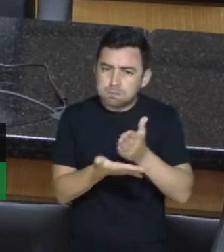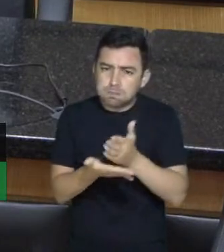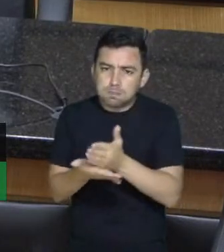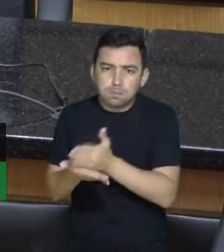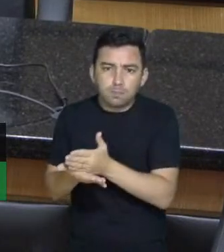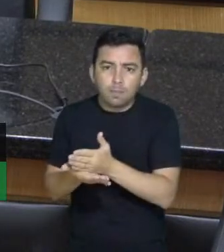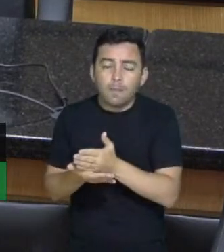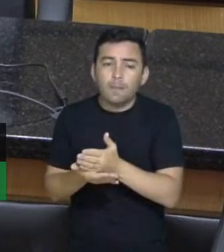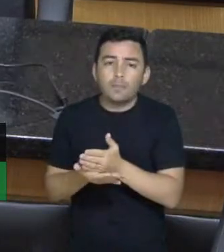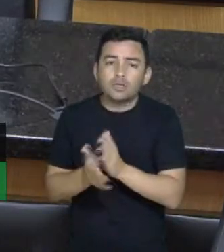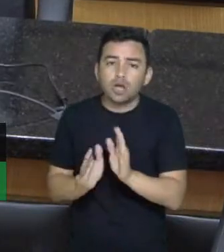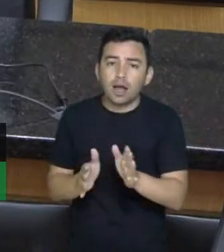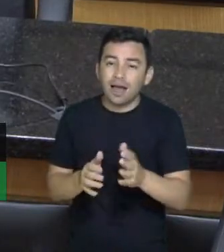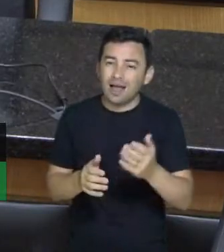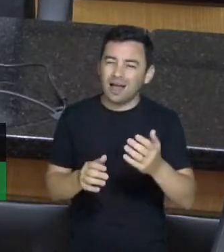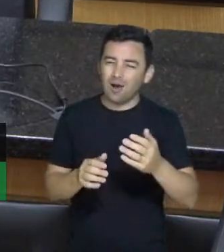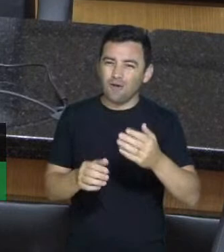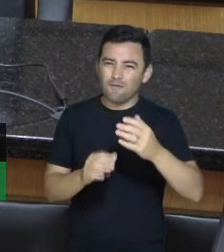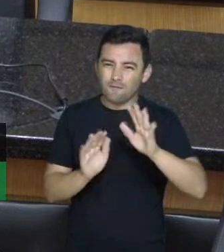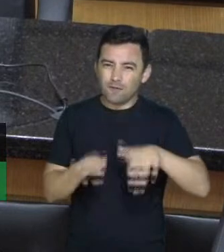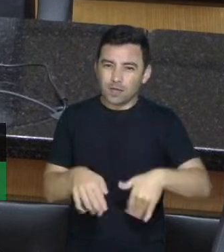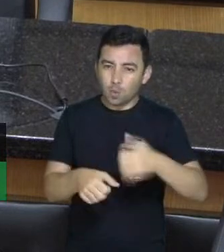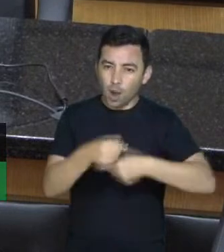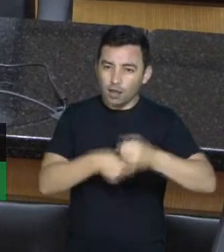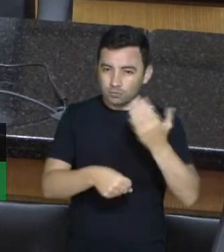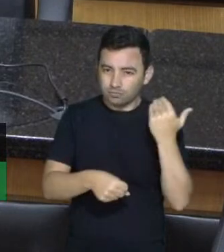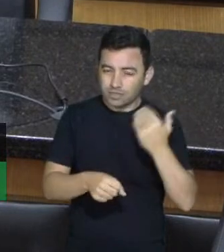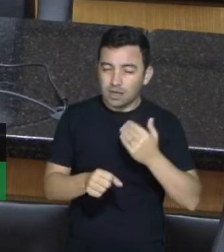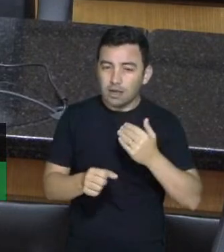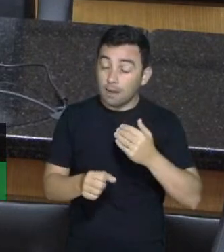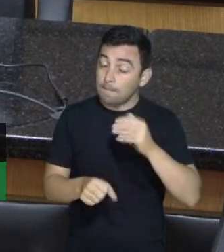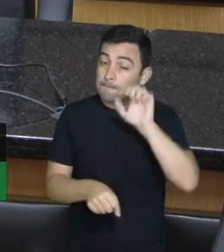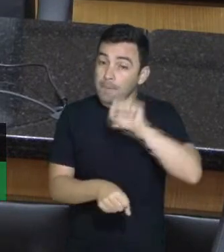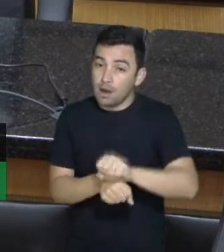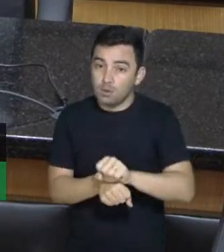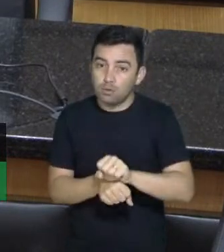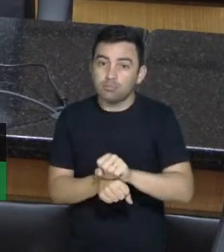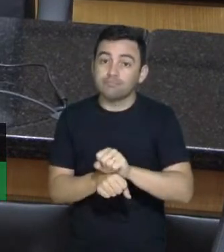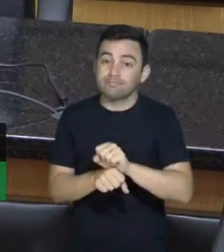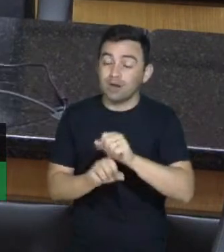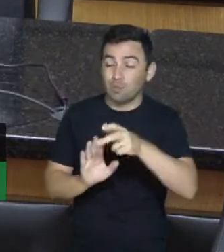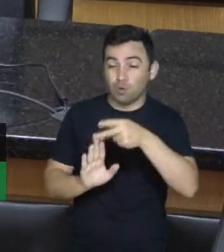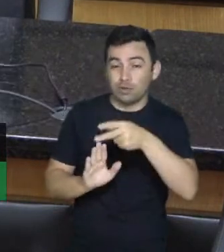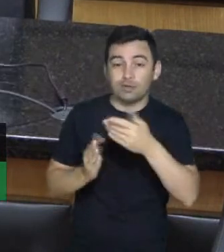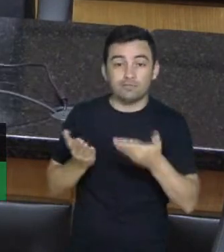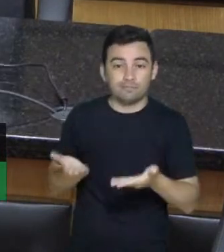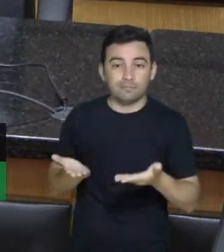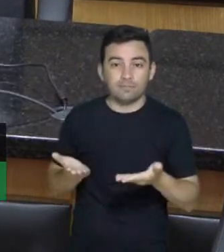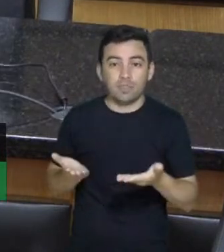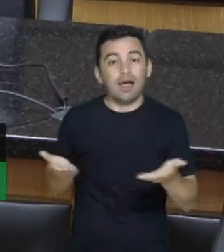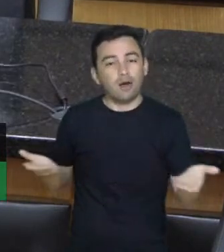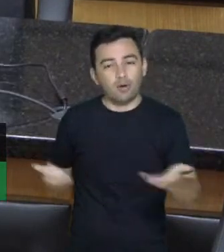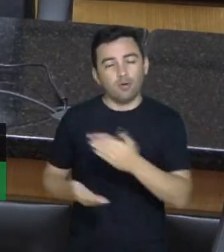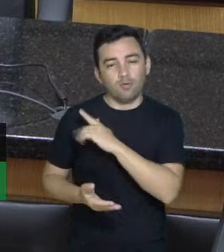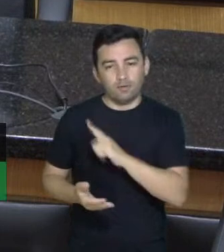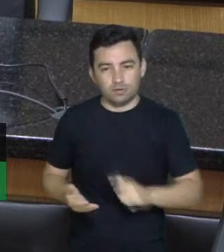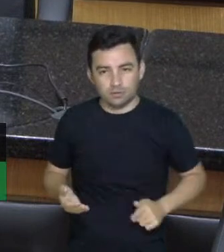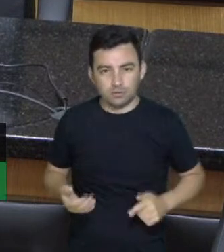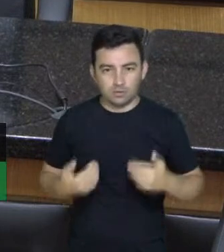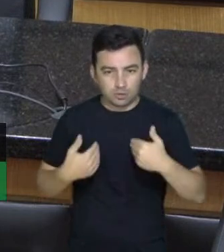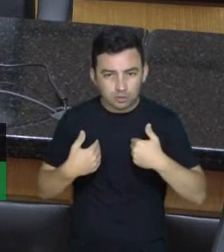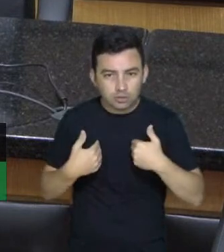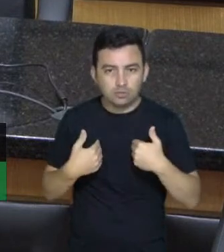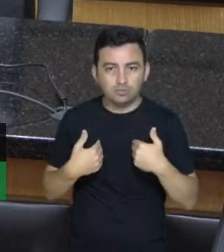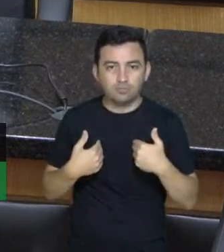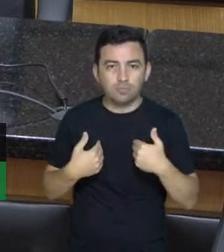portaria de final de ano foram suspensas. Então, eu quero aqui ser um ente de aproximação com o governo do Estado, nessa